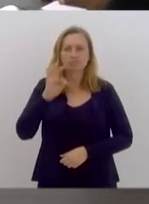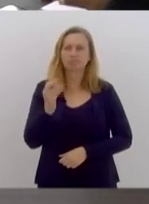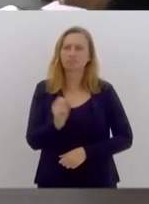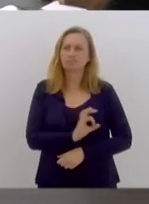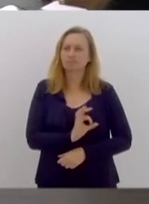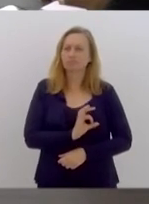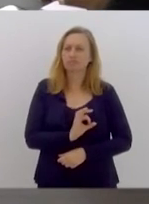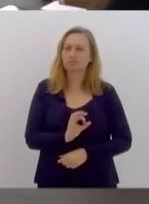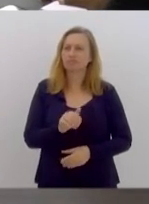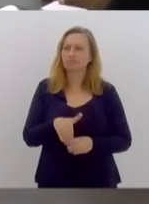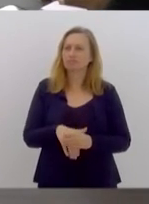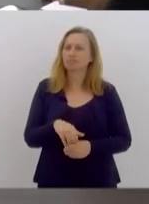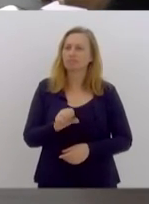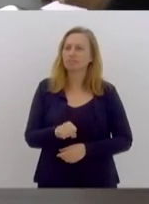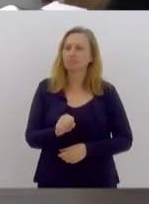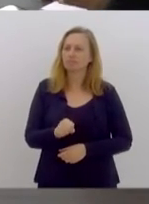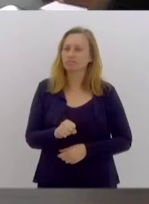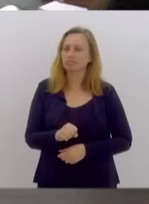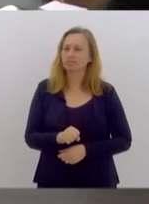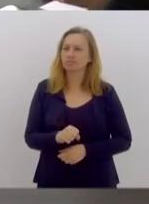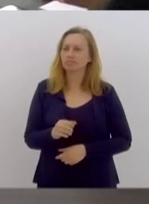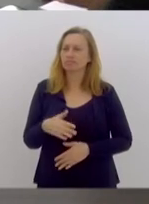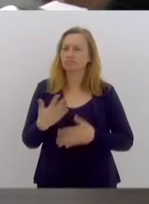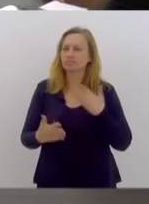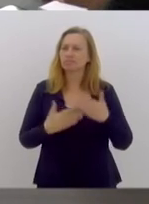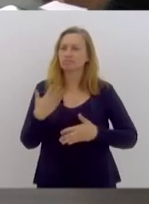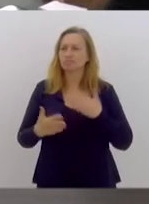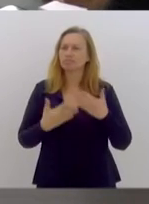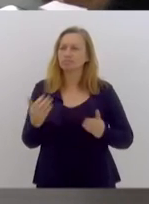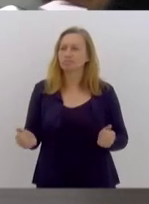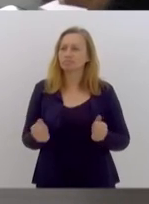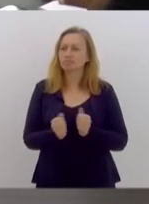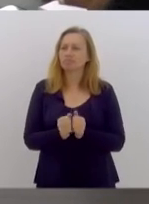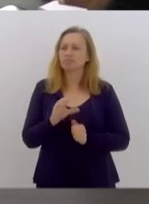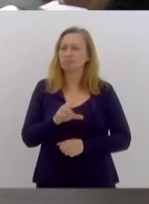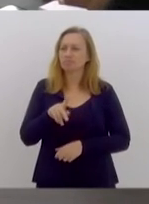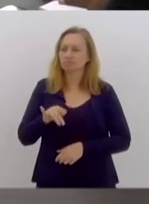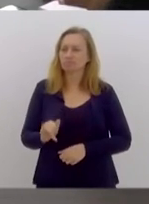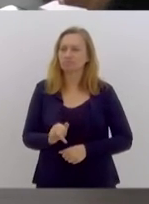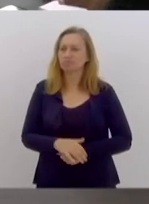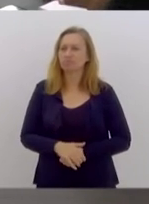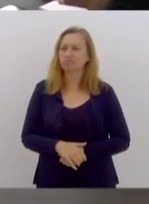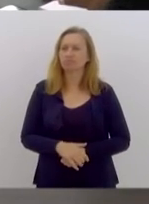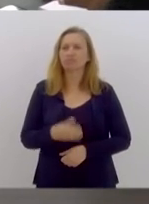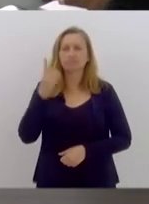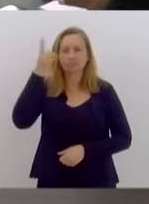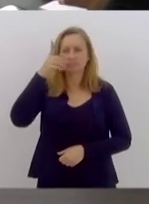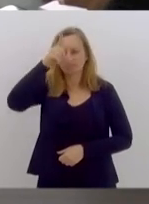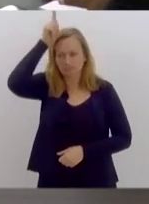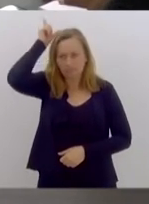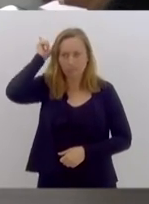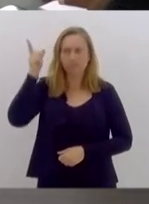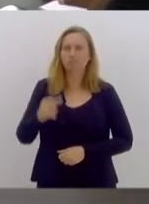Lanches voto favorável dizendo da minha alegria de ter participado dessa CPI deputados